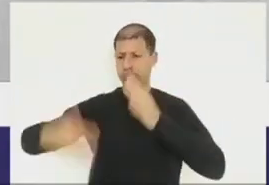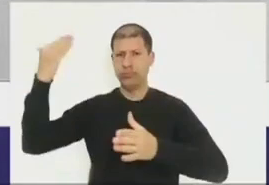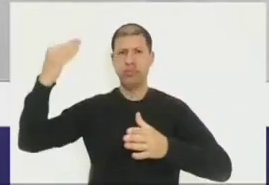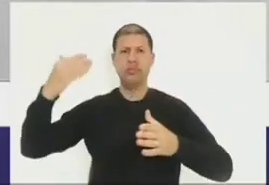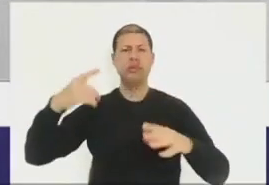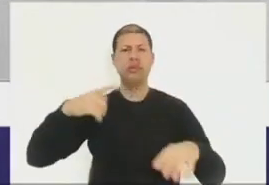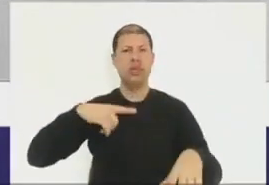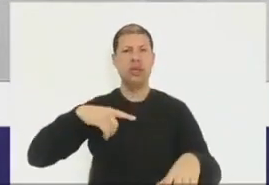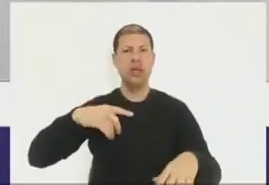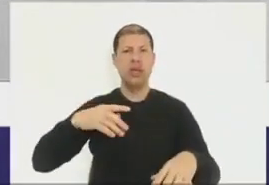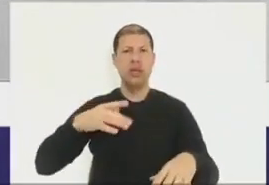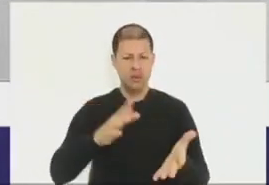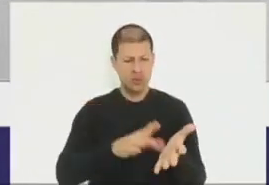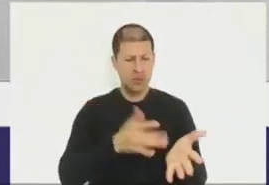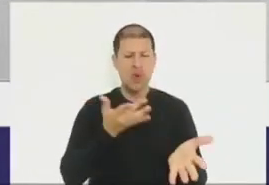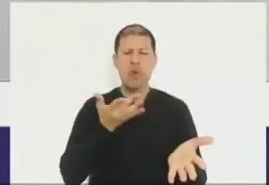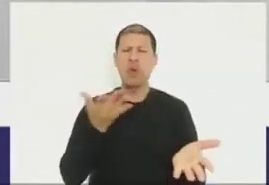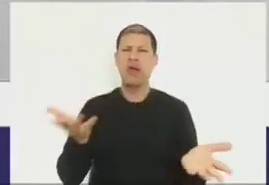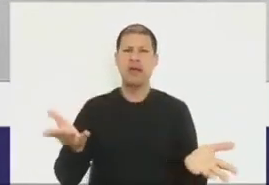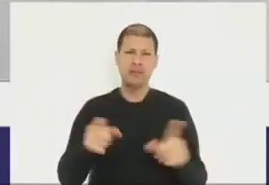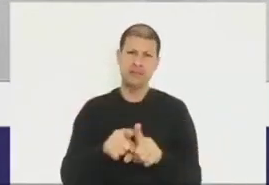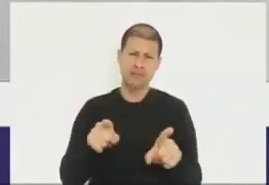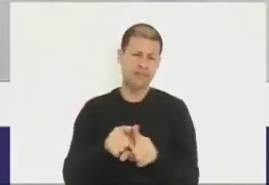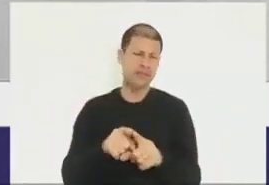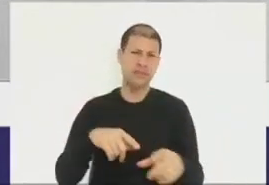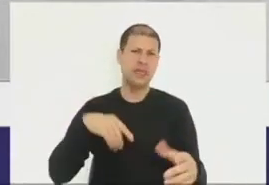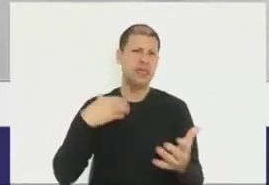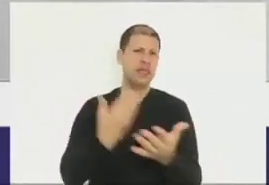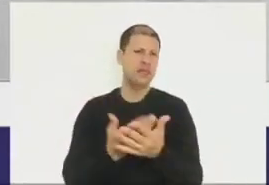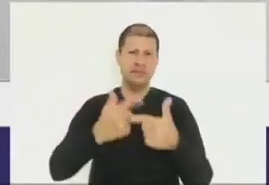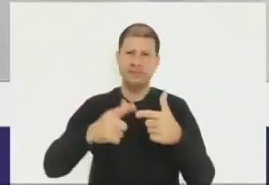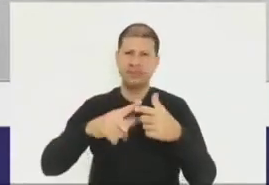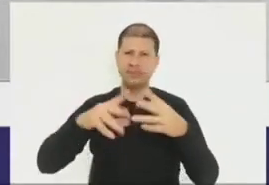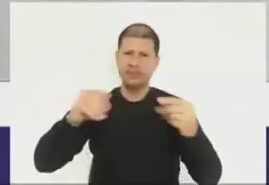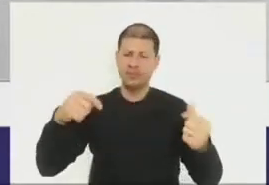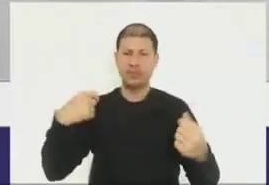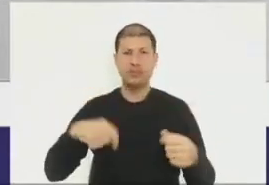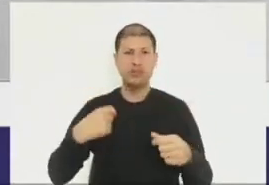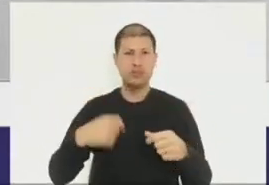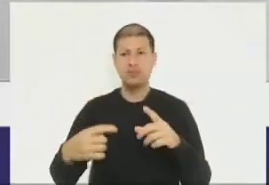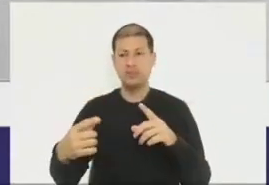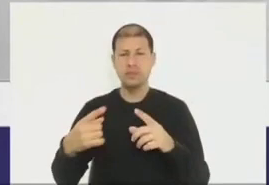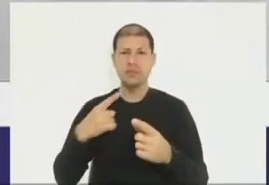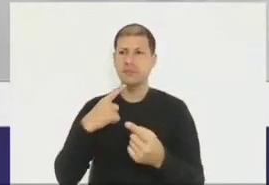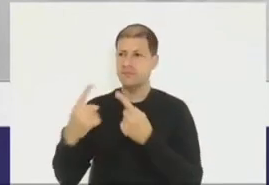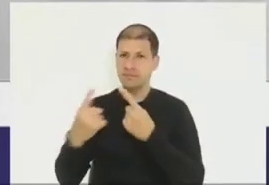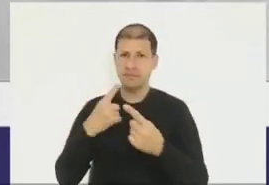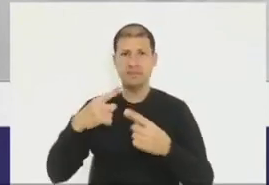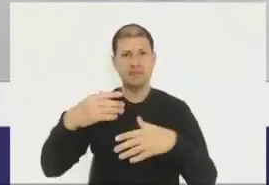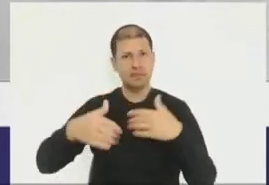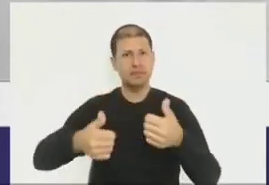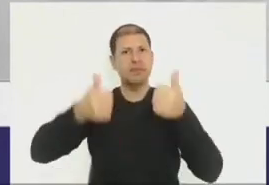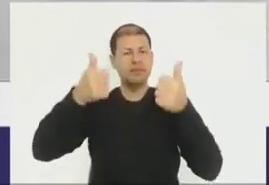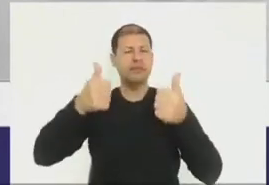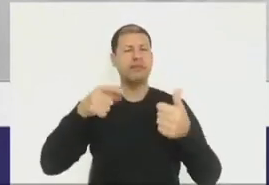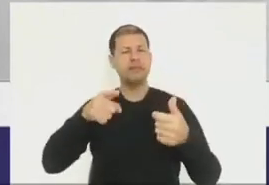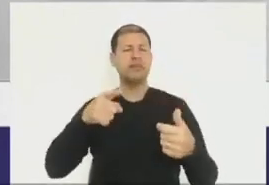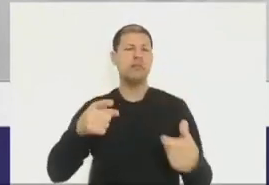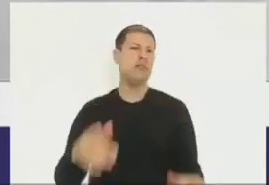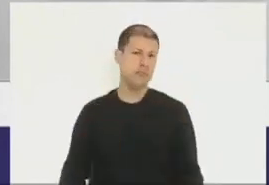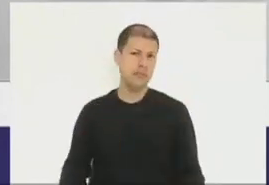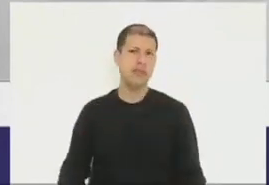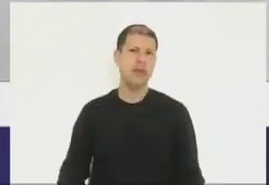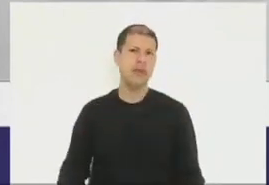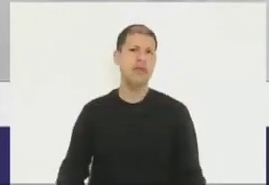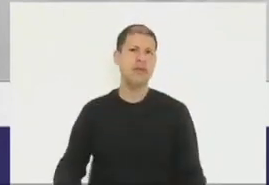então, até a gente não resolver a situação, a gente tem que ir atendendo e melhorando, de alguma forma, como vem